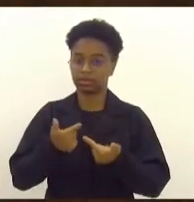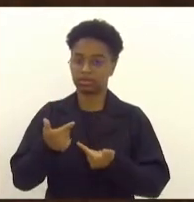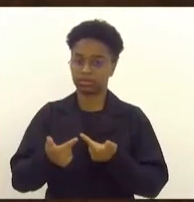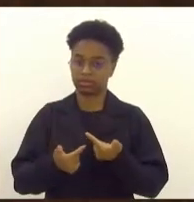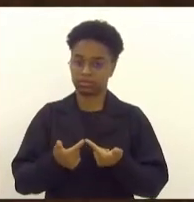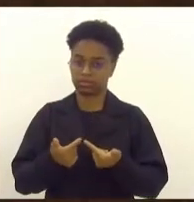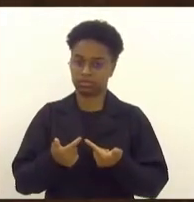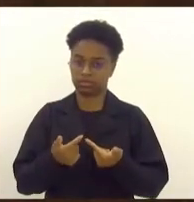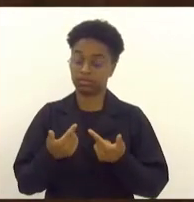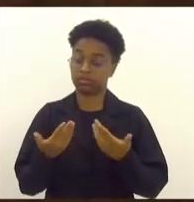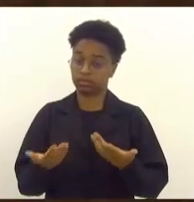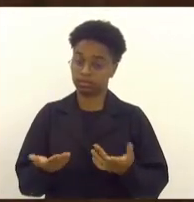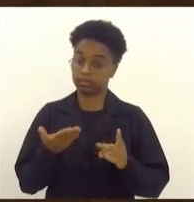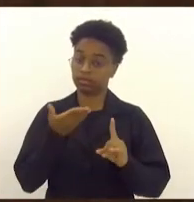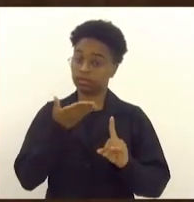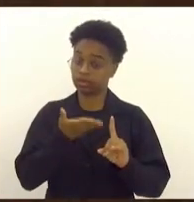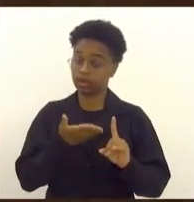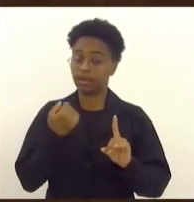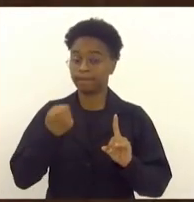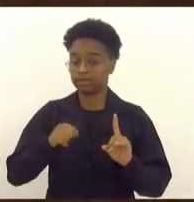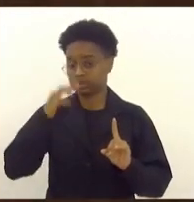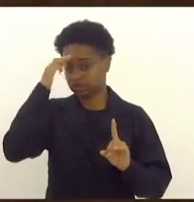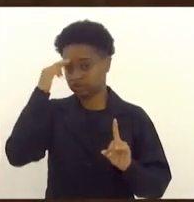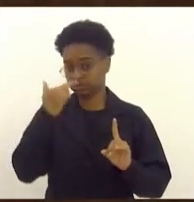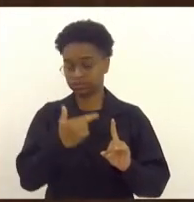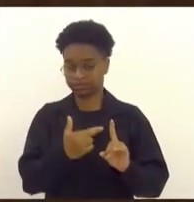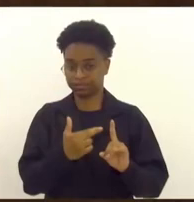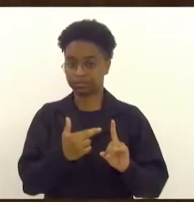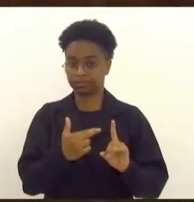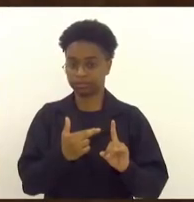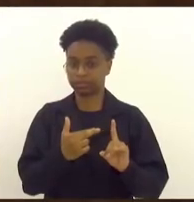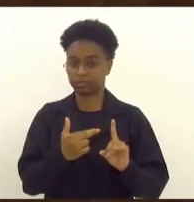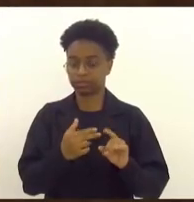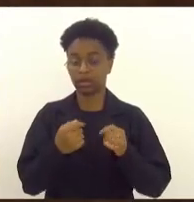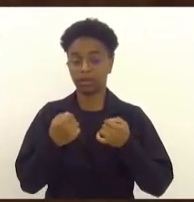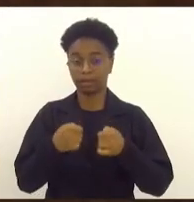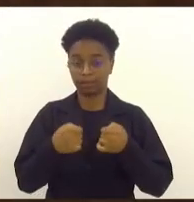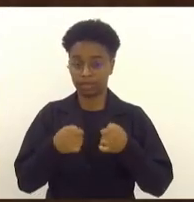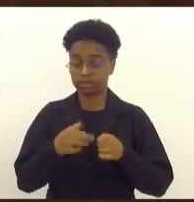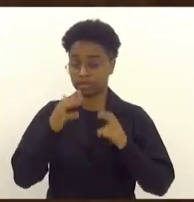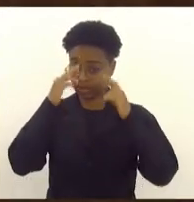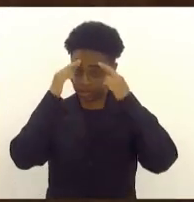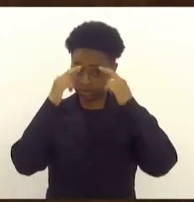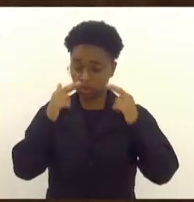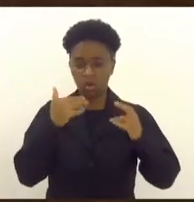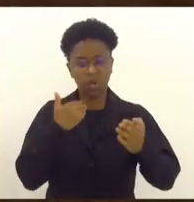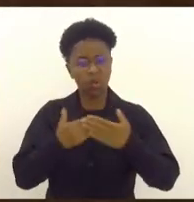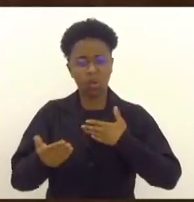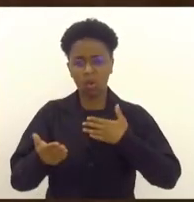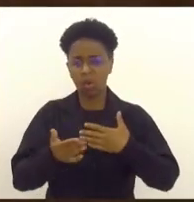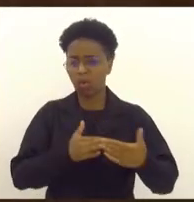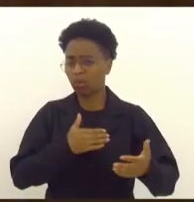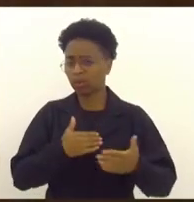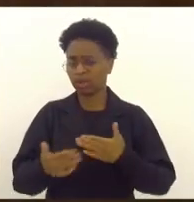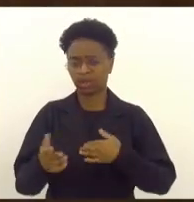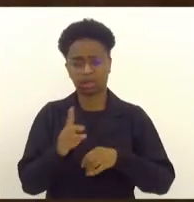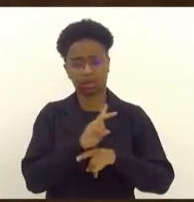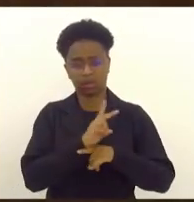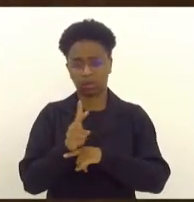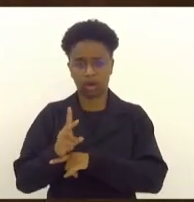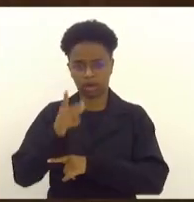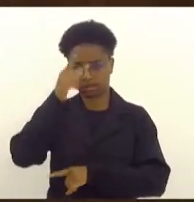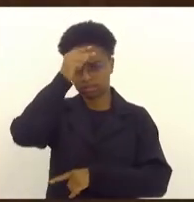como tal tem que ser respeitado tem que ser respeitado por qualquer guarda municipal